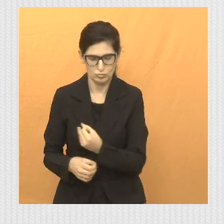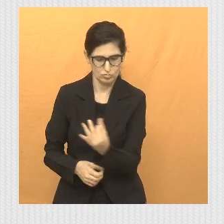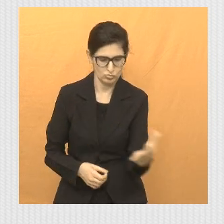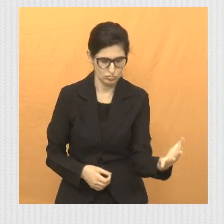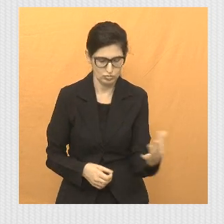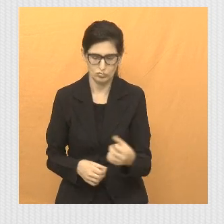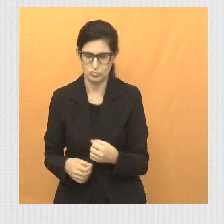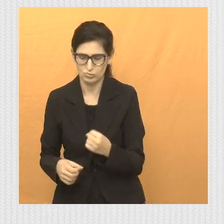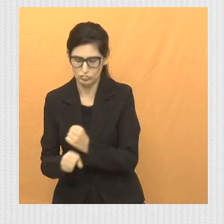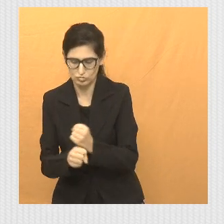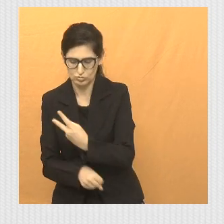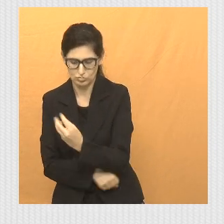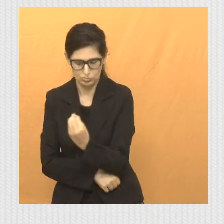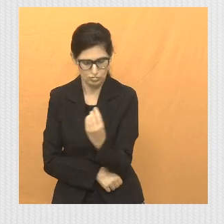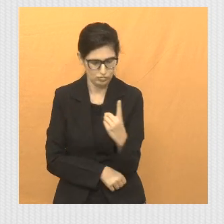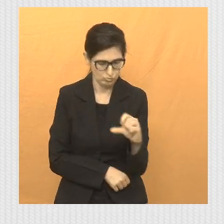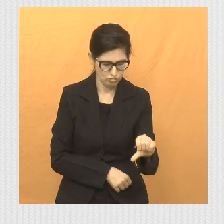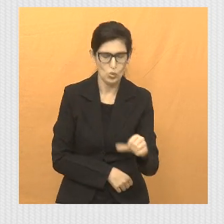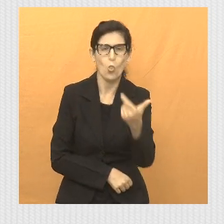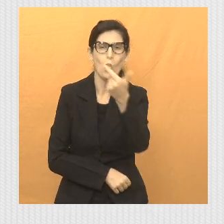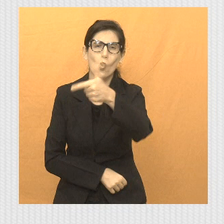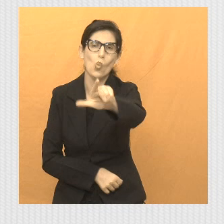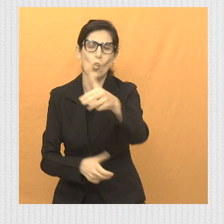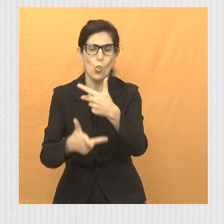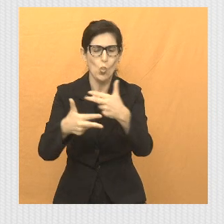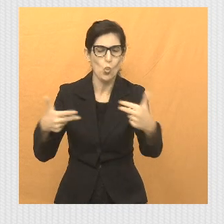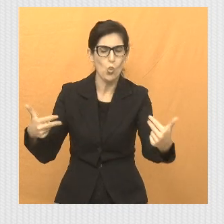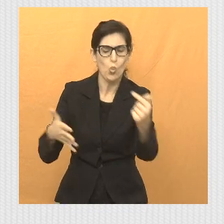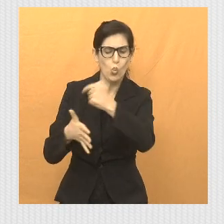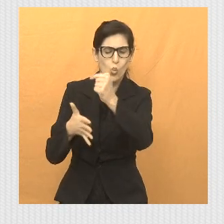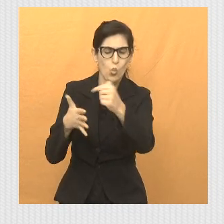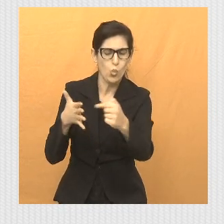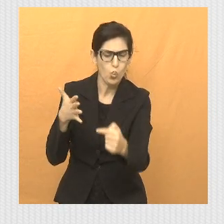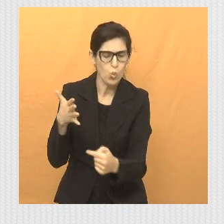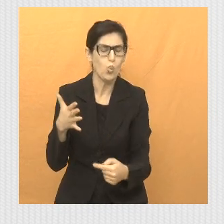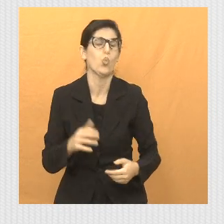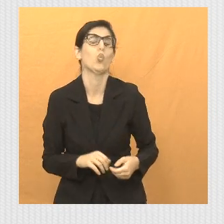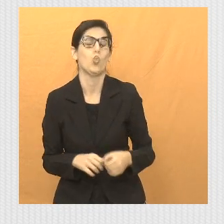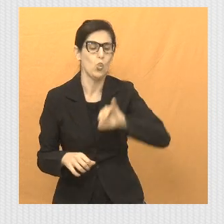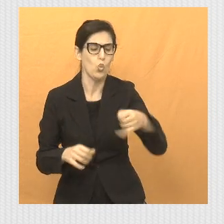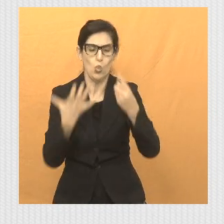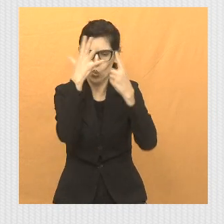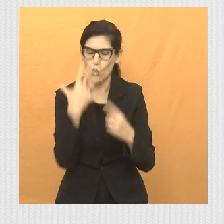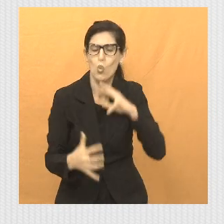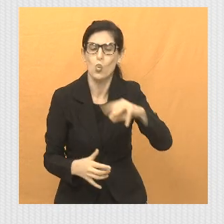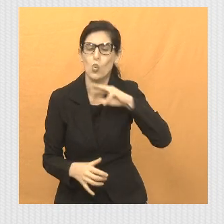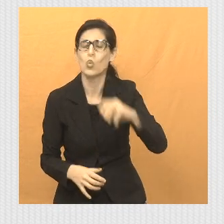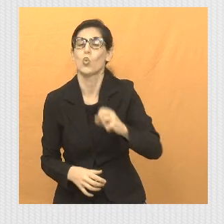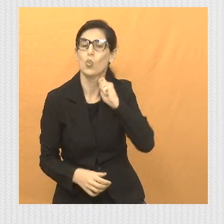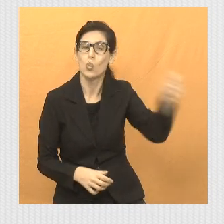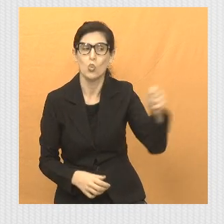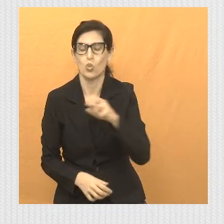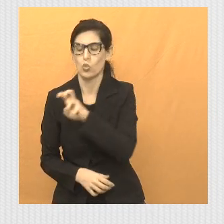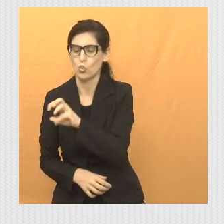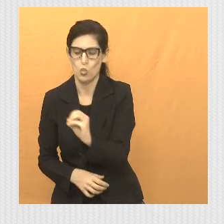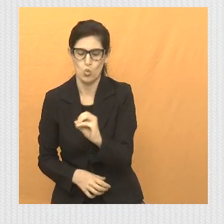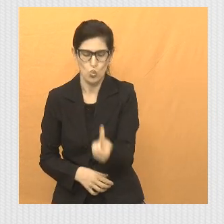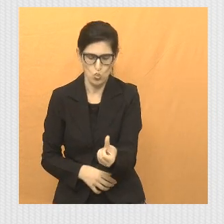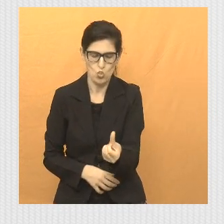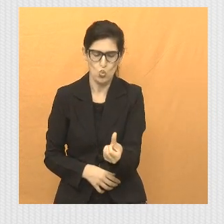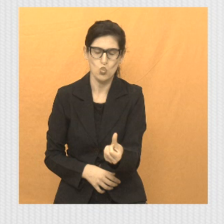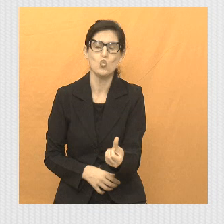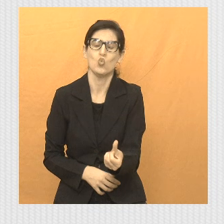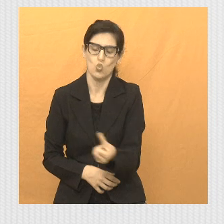com relação aos outros atendimentos, fechamos o primeiro quadrimestre com 506